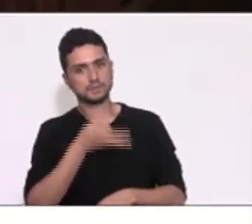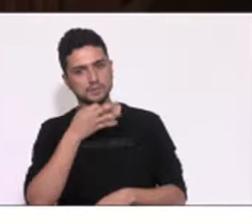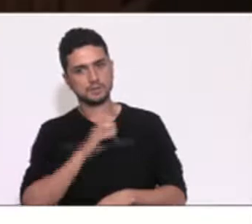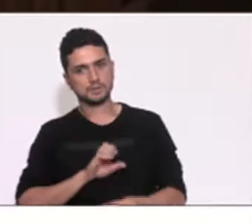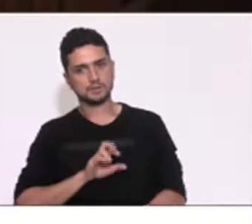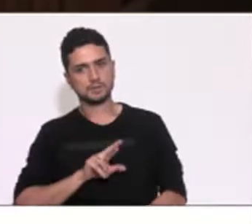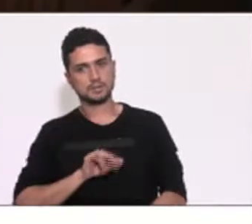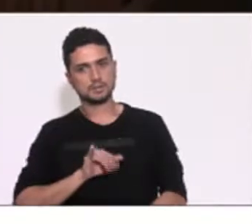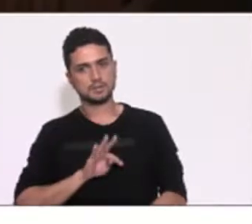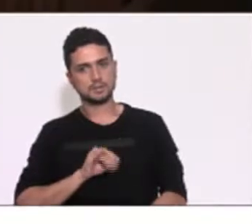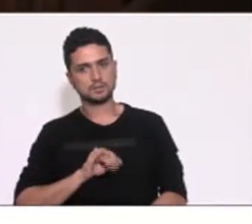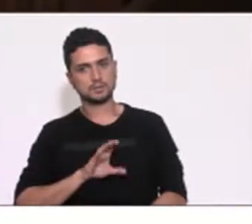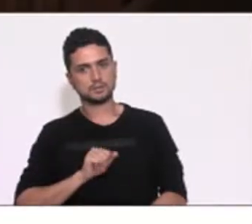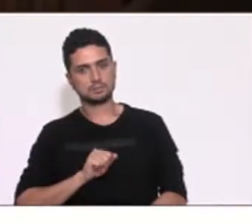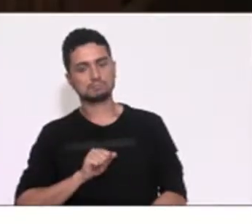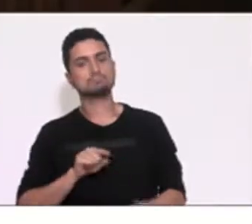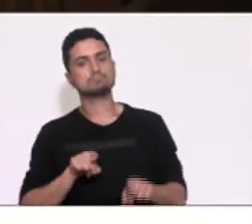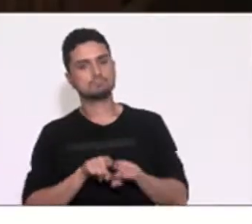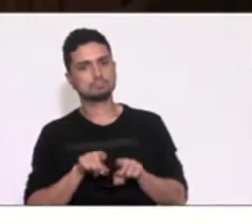a oposição